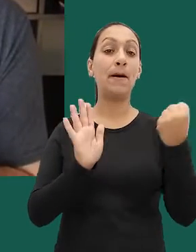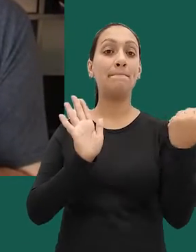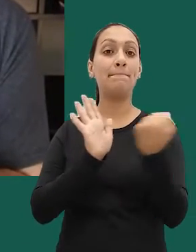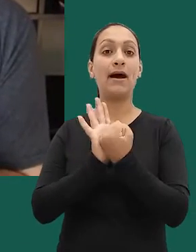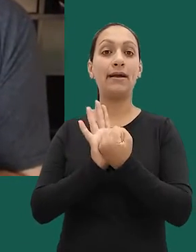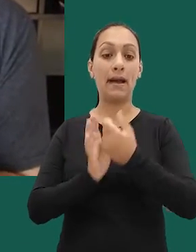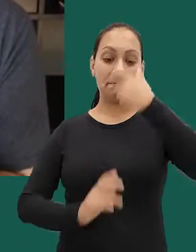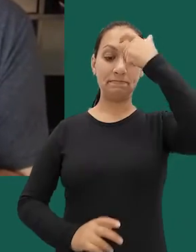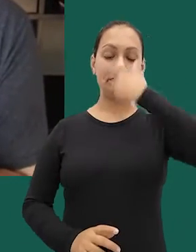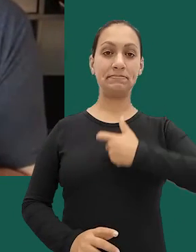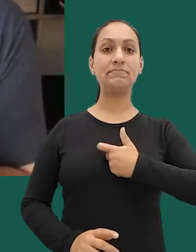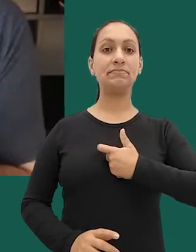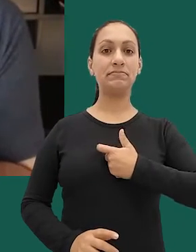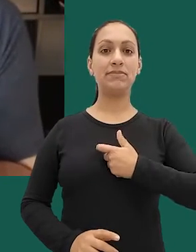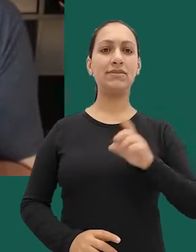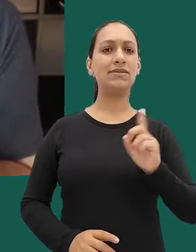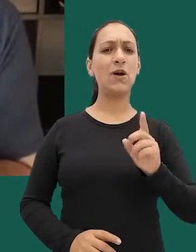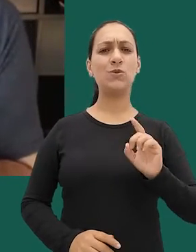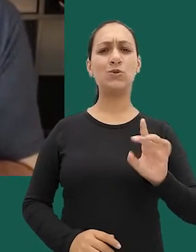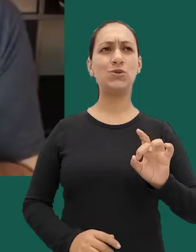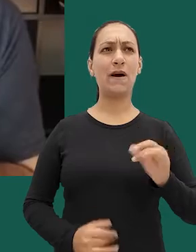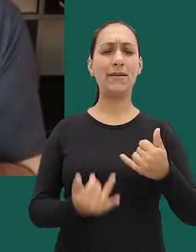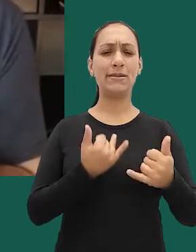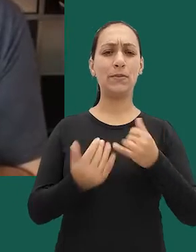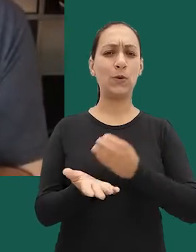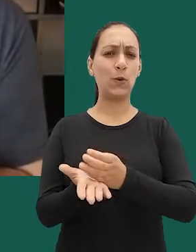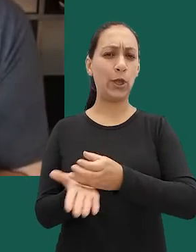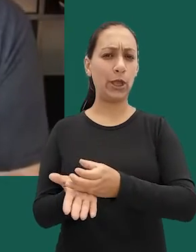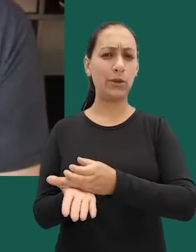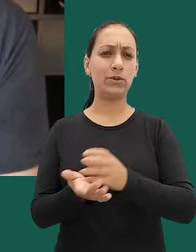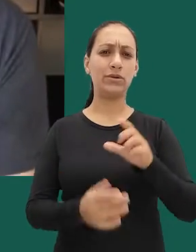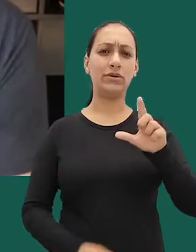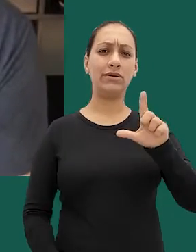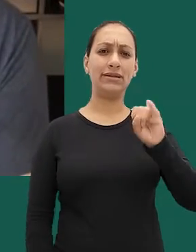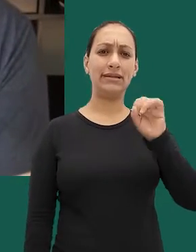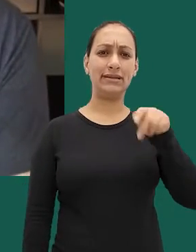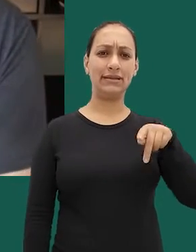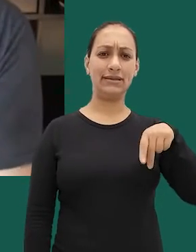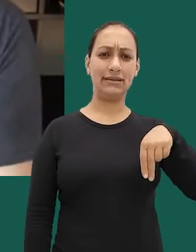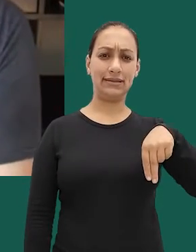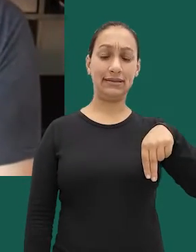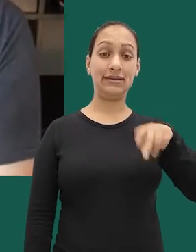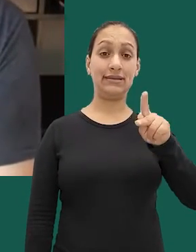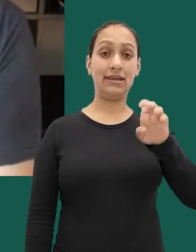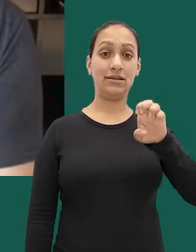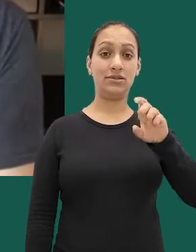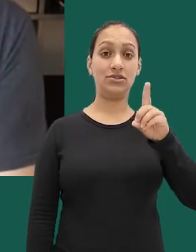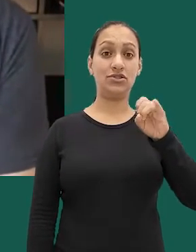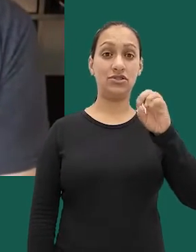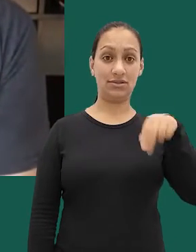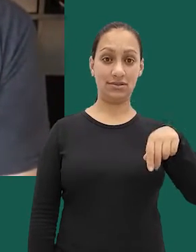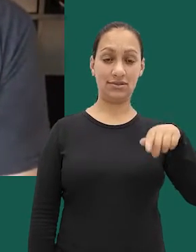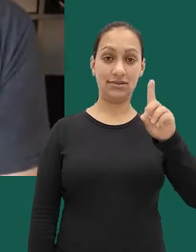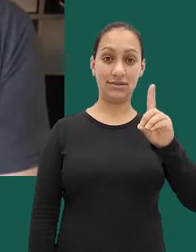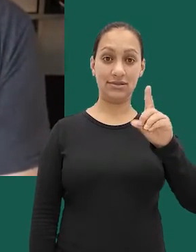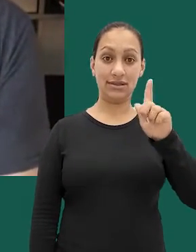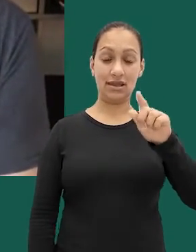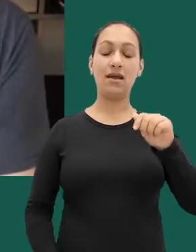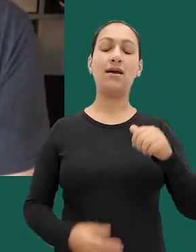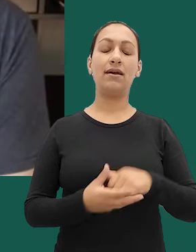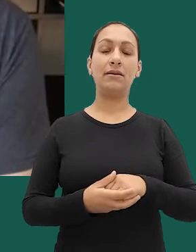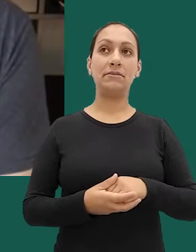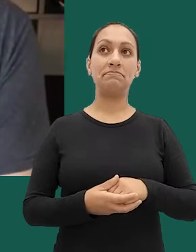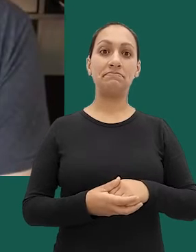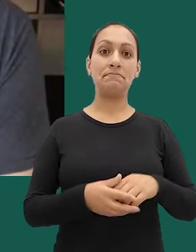né? De construir não só um currículo e um LinkedIn consistentes e uma carreira, né? Um